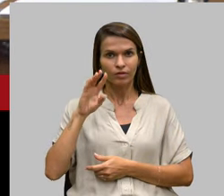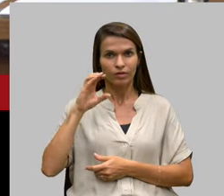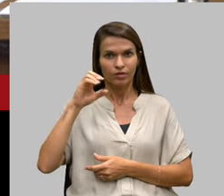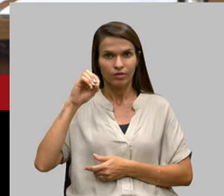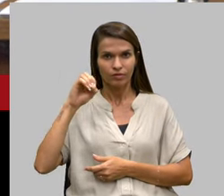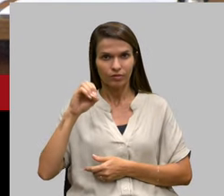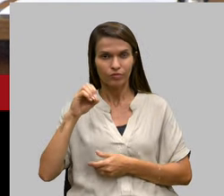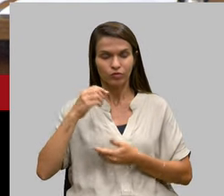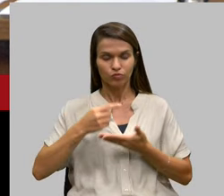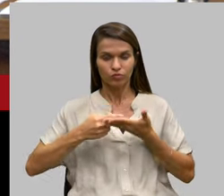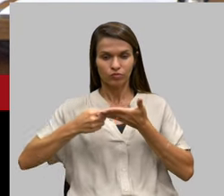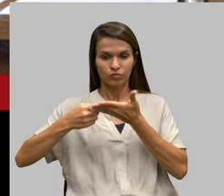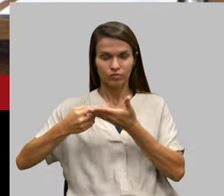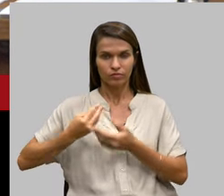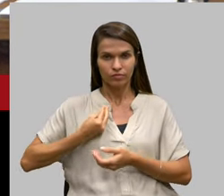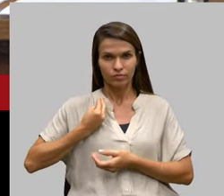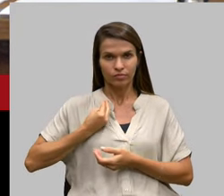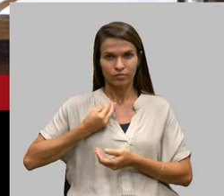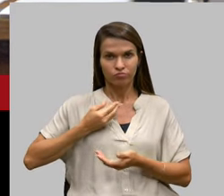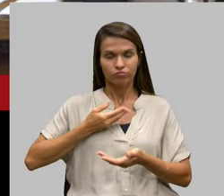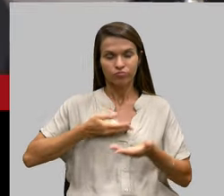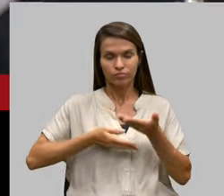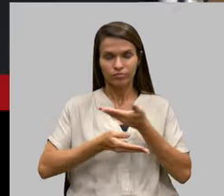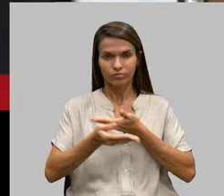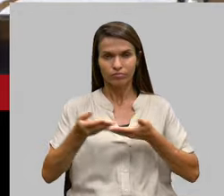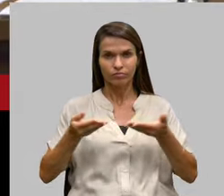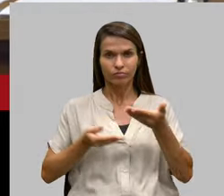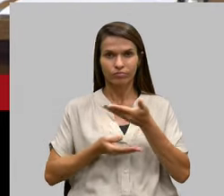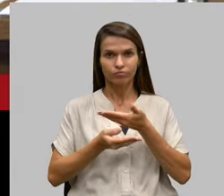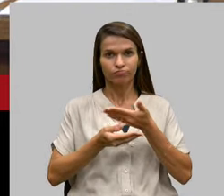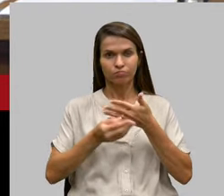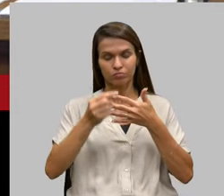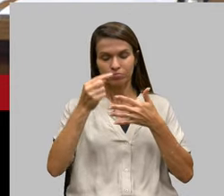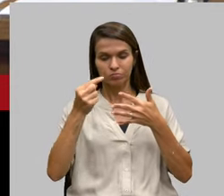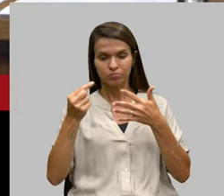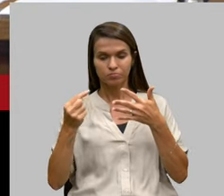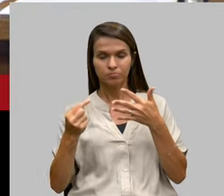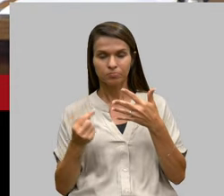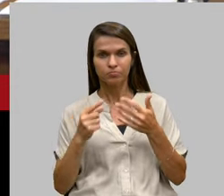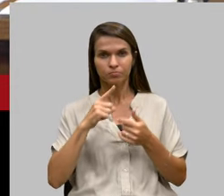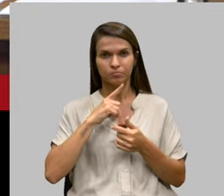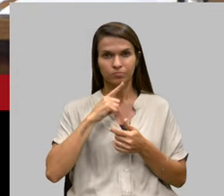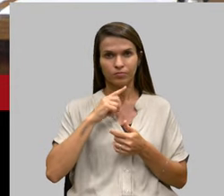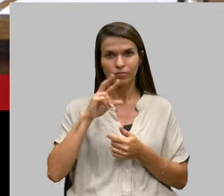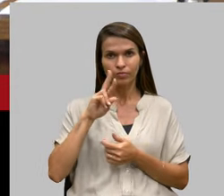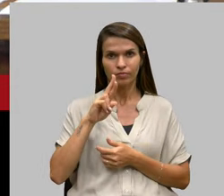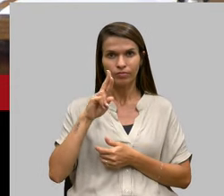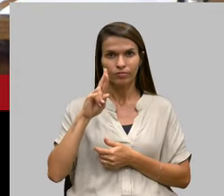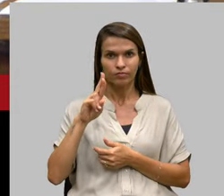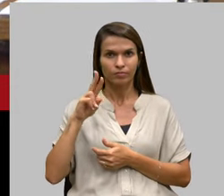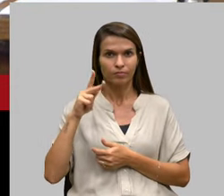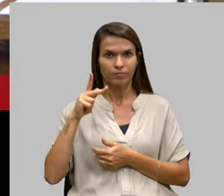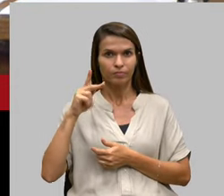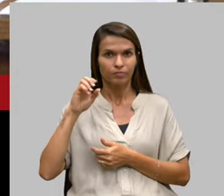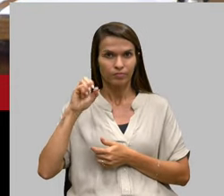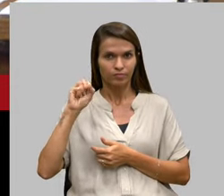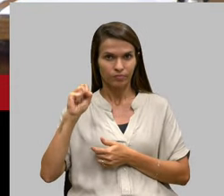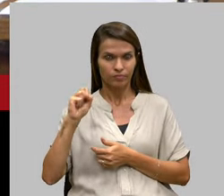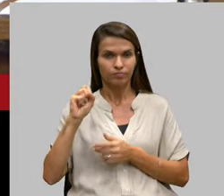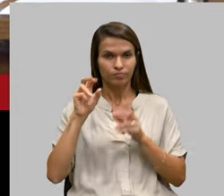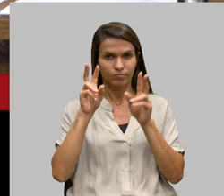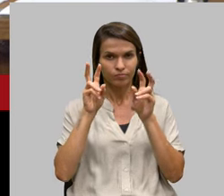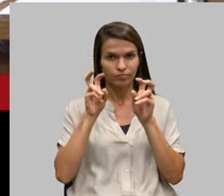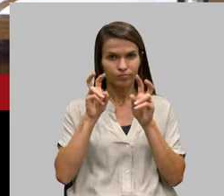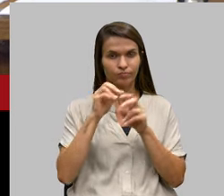presente e compartilhar um pouco das questões que envolvem o rpps esse que é um assunto muito